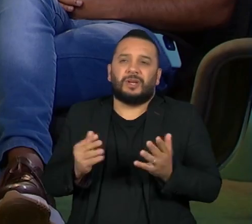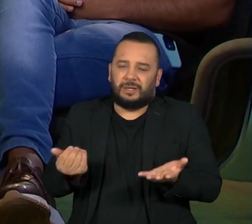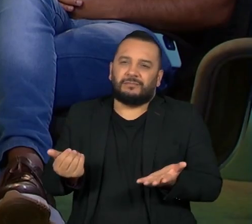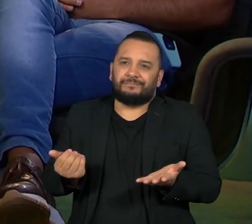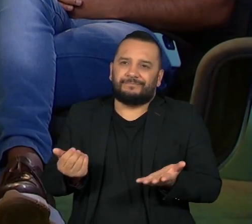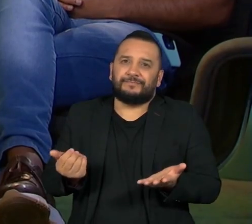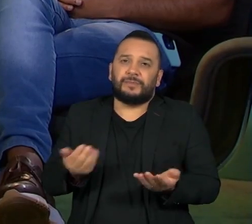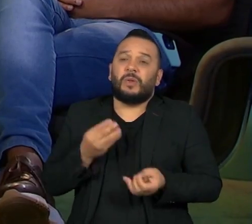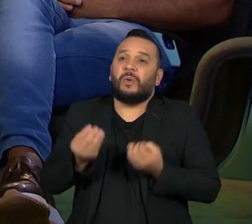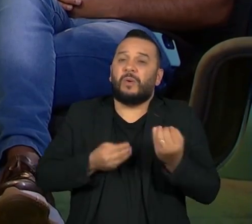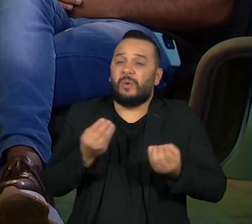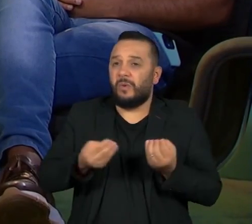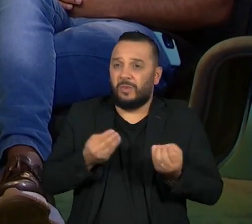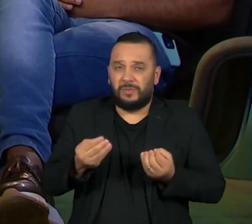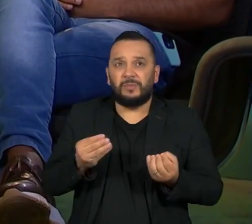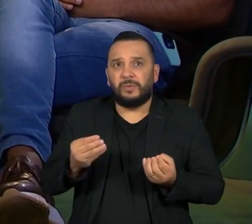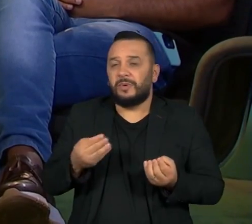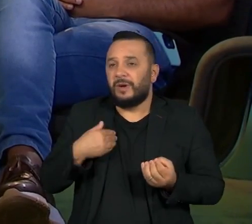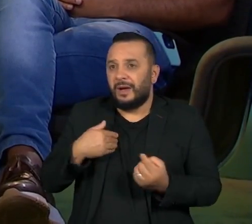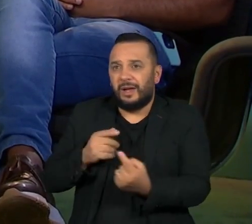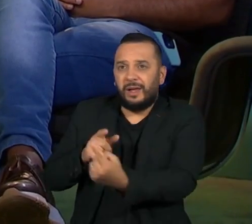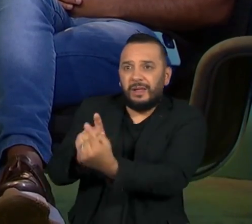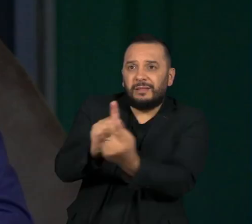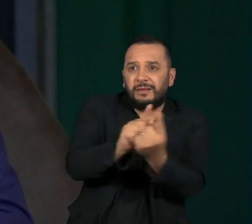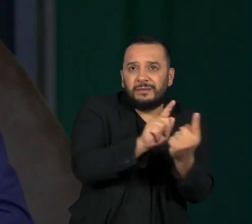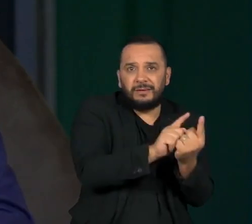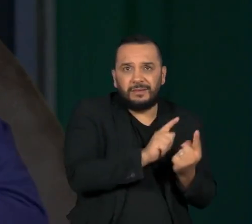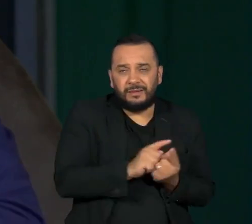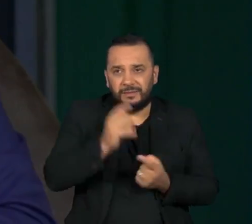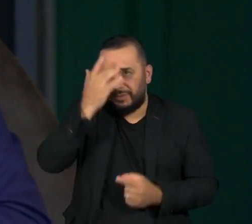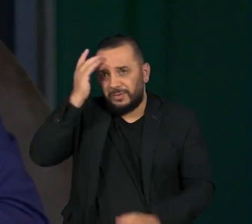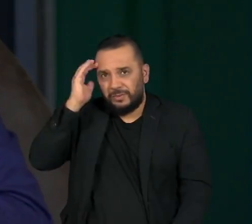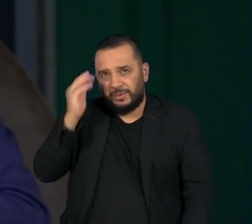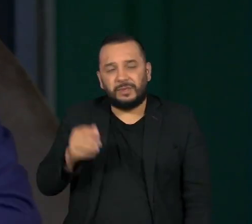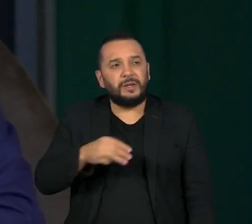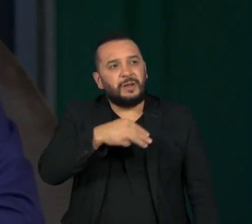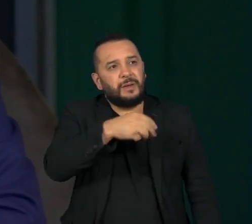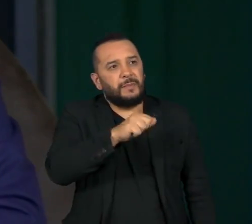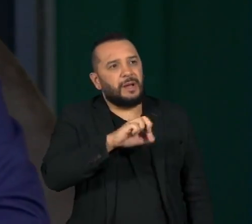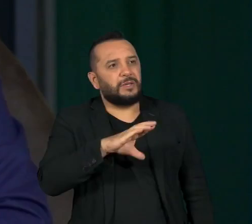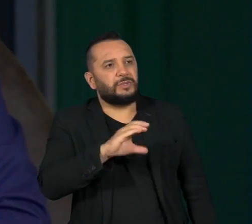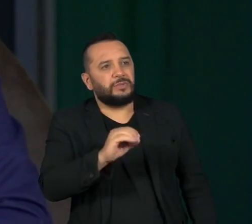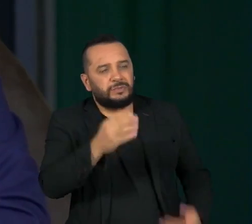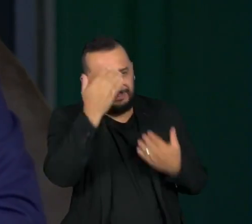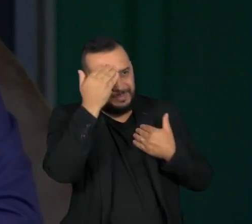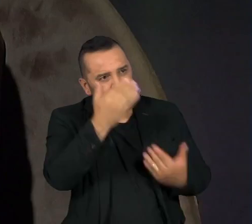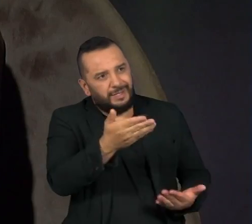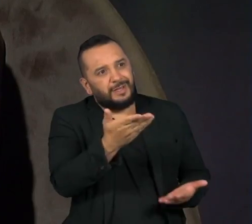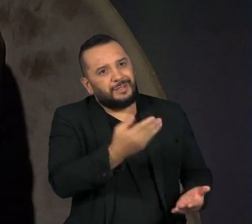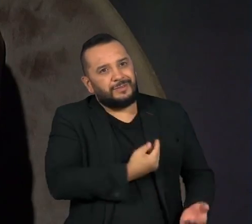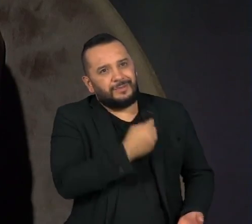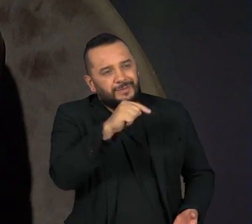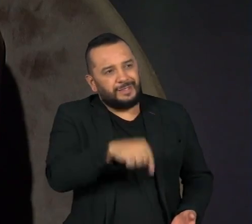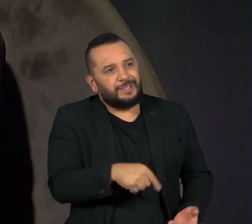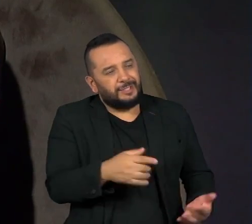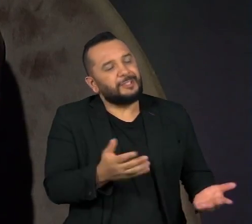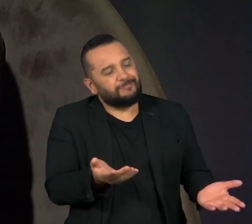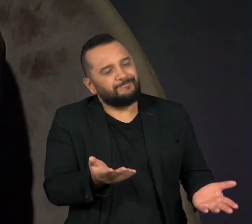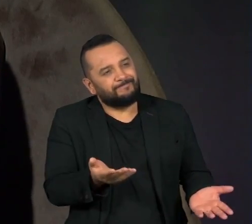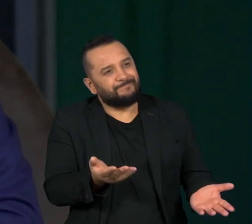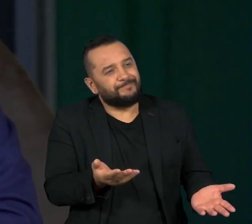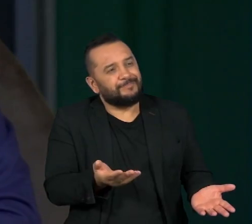exemplo, se organiza para atender essa fatia da população. Márcio, eu quero dizer muito obrigado pela Imagina. gentileza da sua